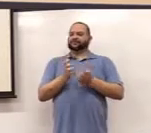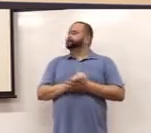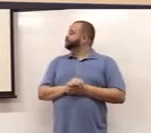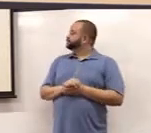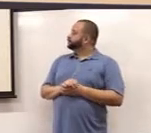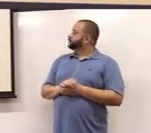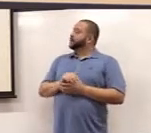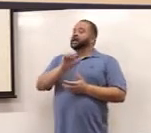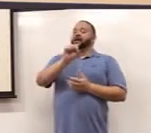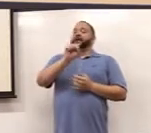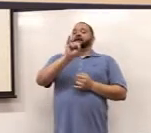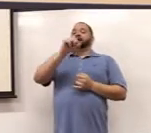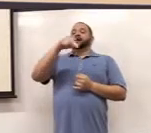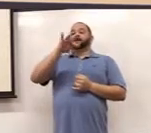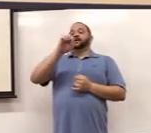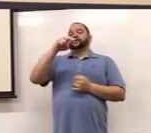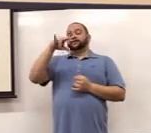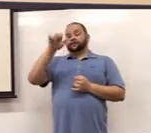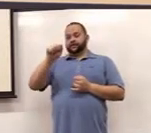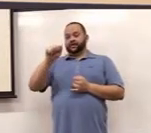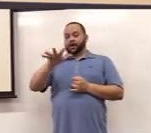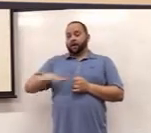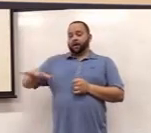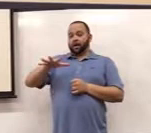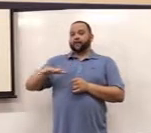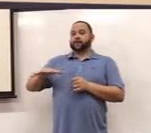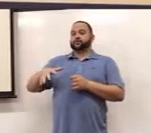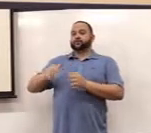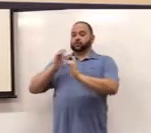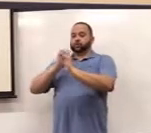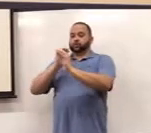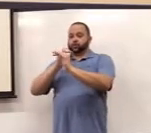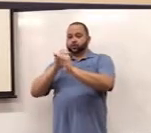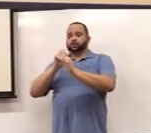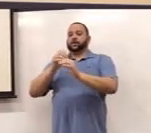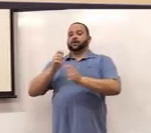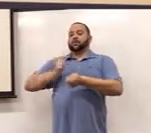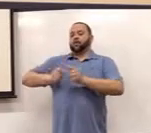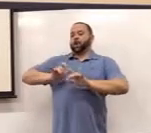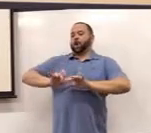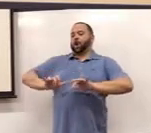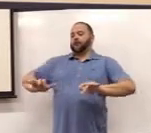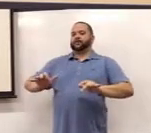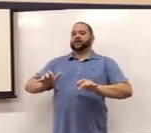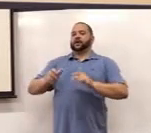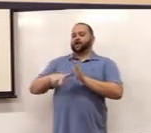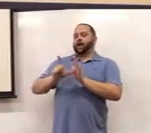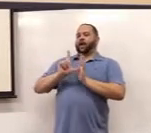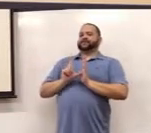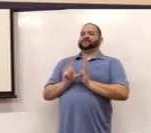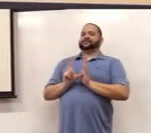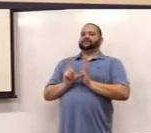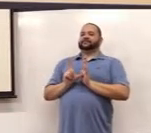A sinfonia era a parte instrumental dessa apresentação. Então ela vinha antes. Era uma abertura do que vinha